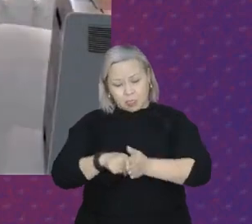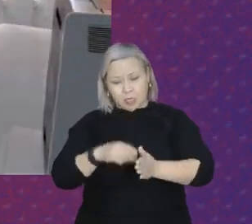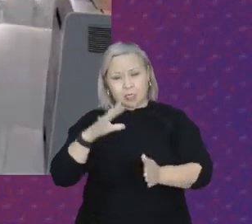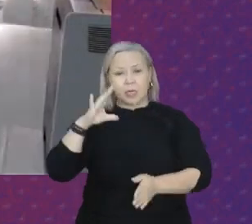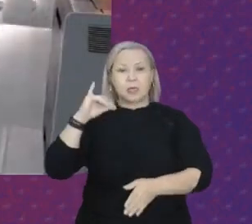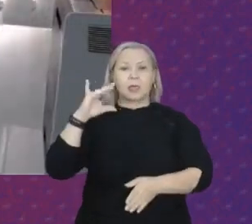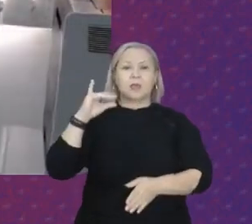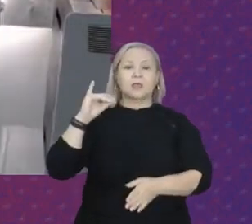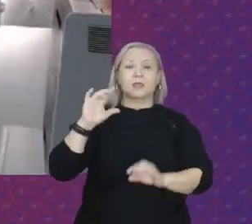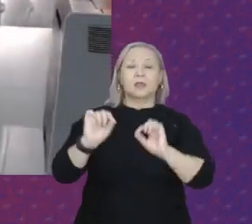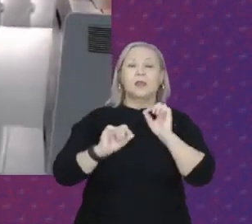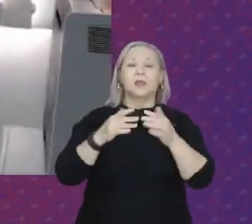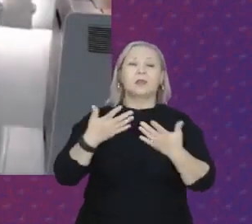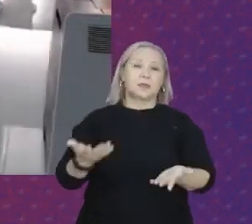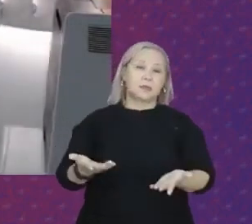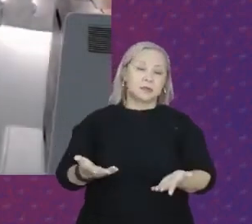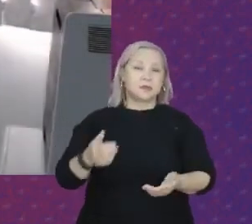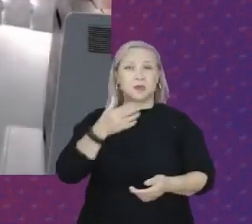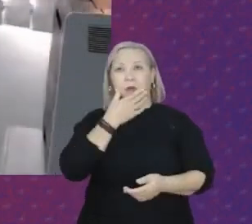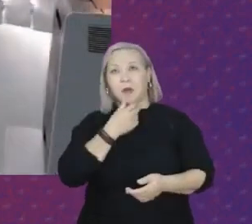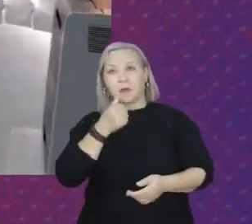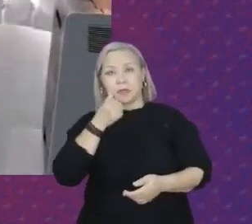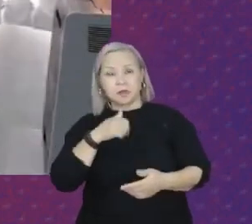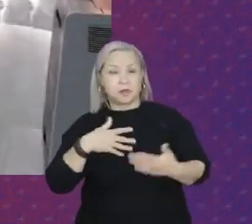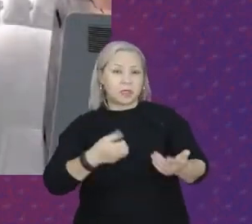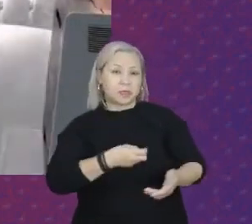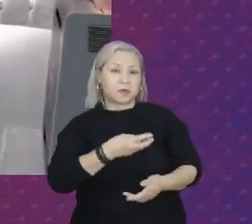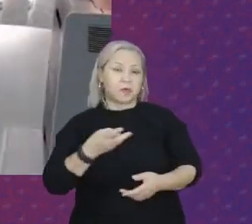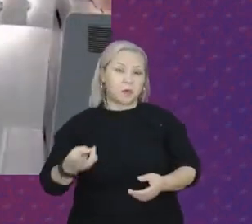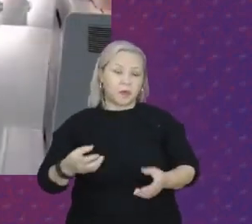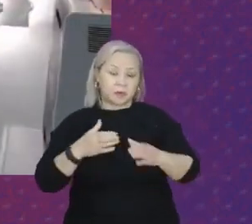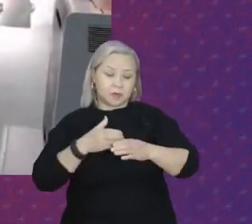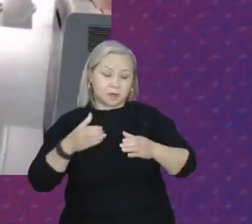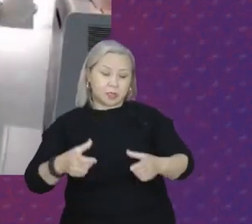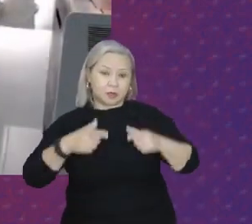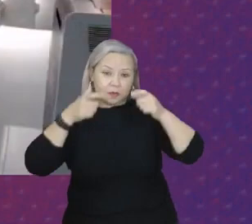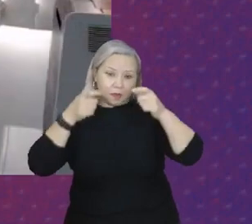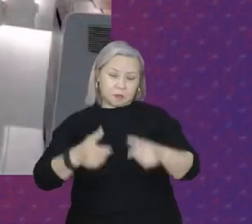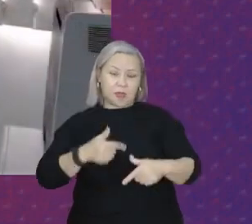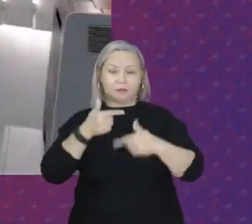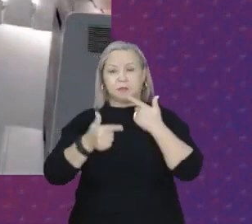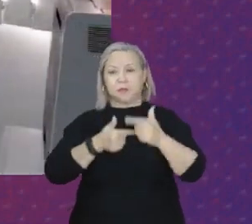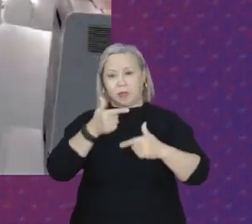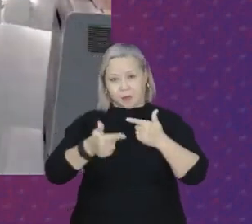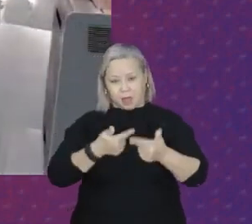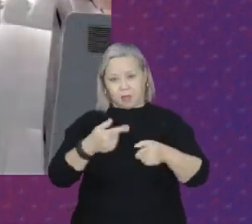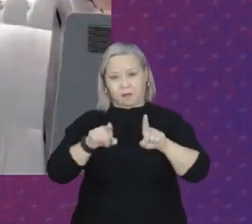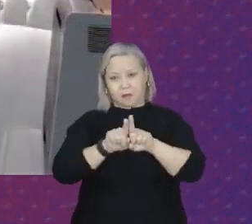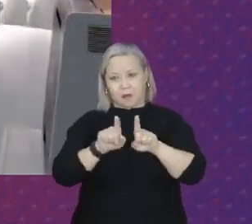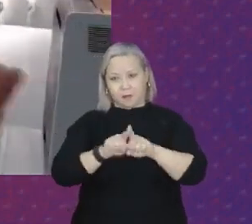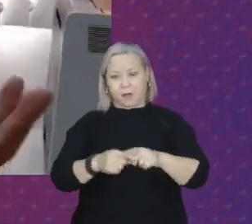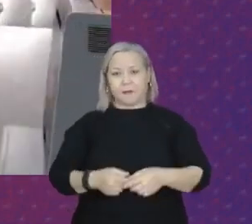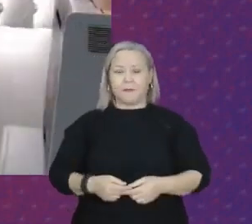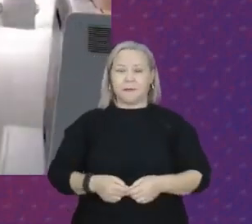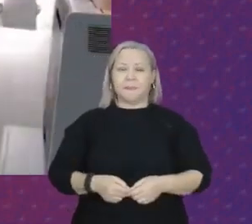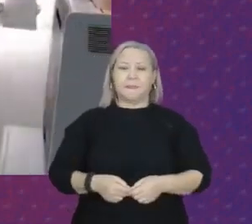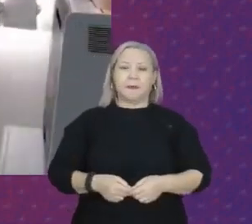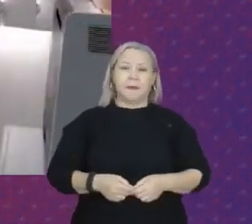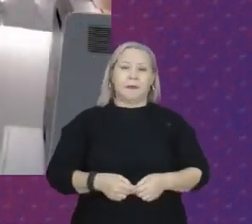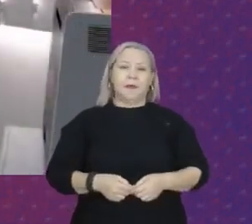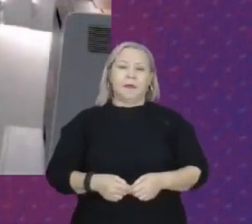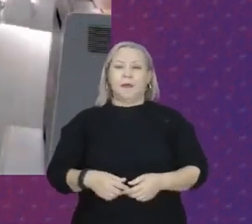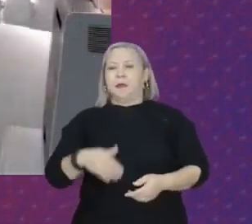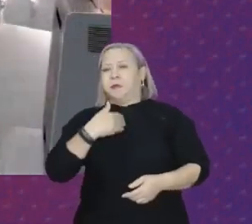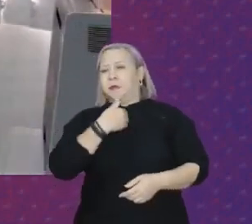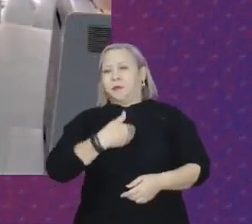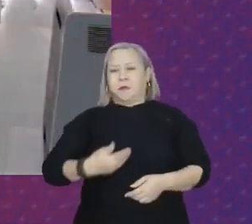ciência, tanto por mulheres quanto homens, quanto na dimensão no espaço do trabalho, né, tanto no sistema público quanto